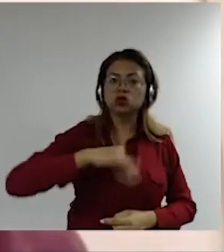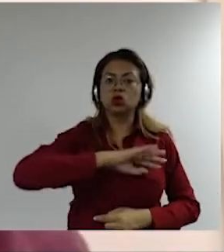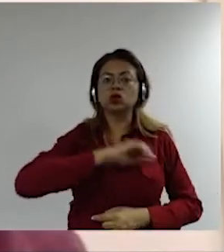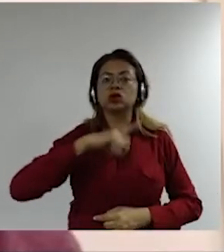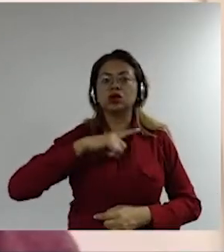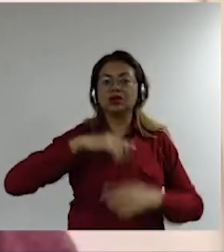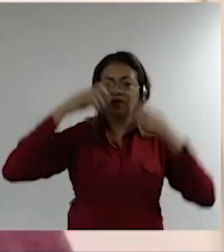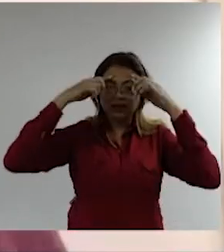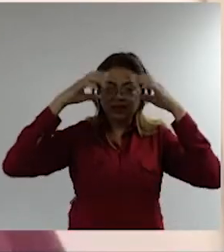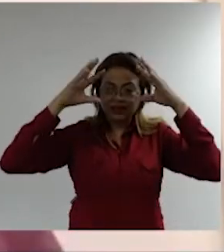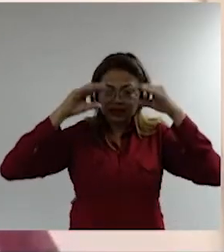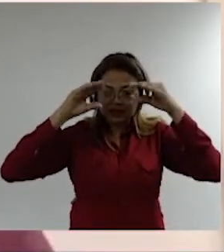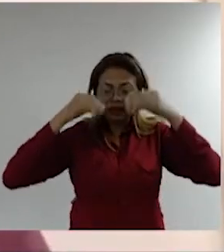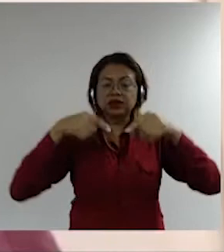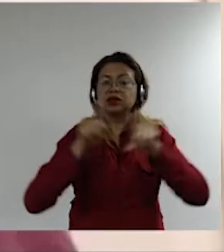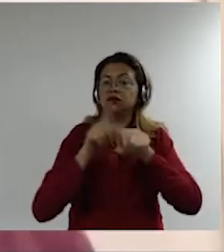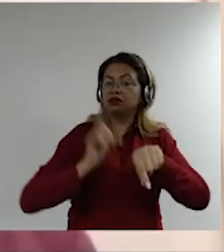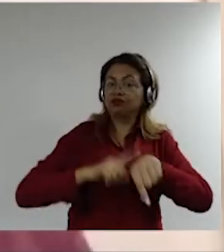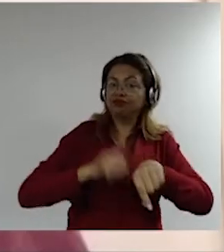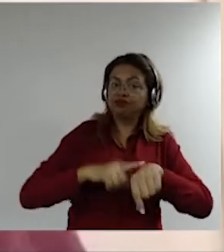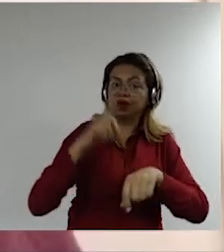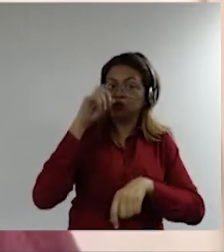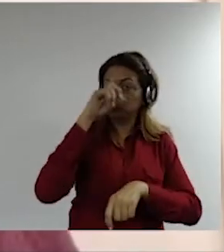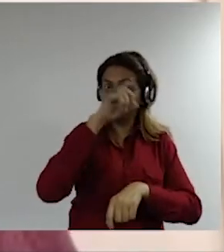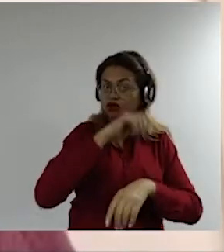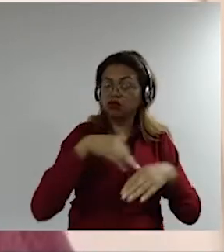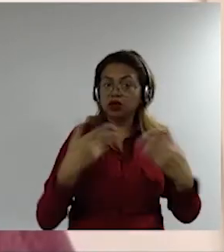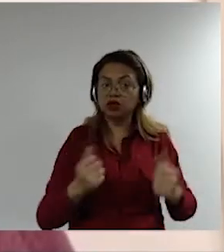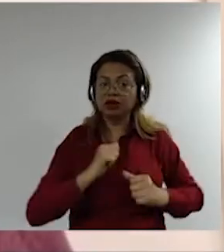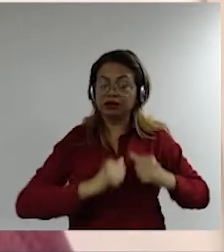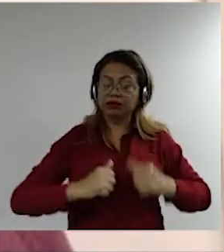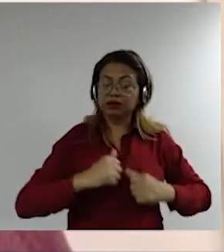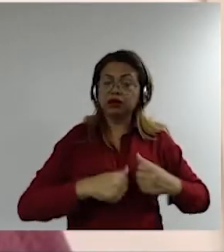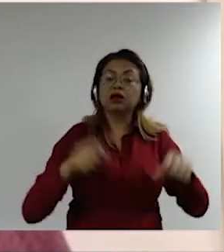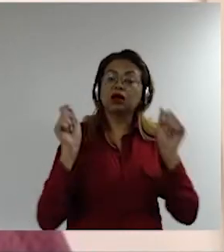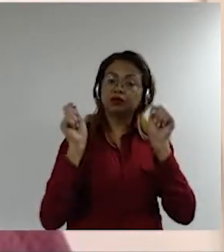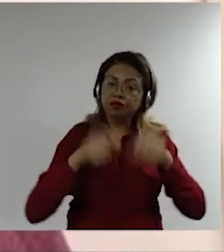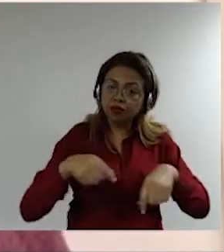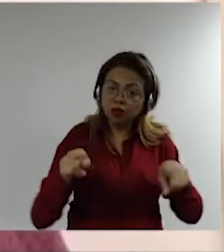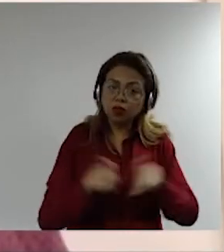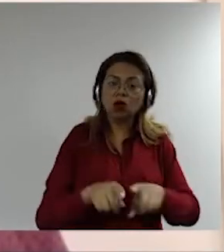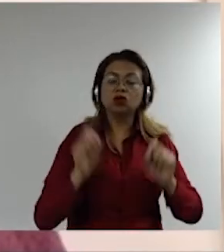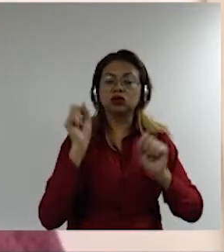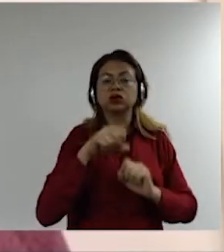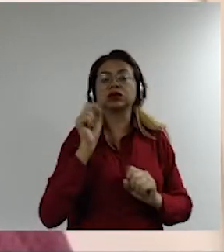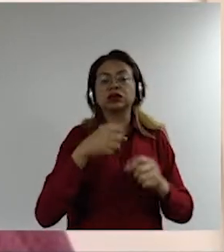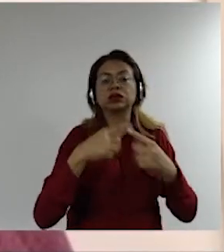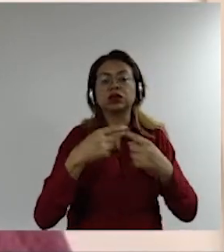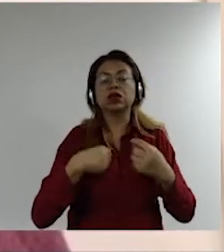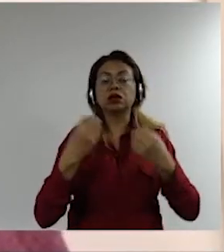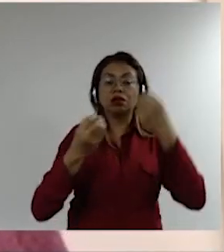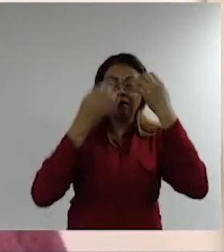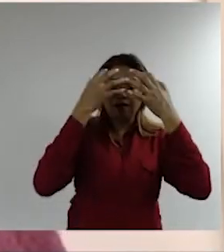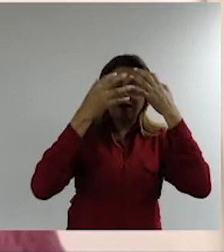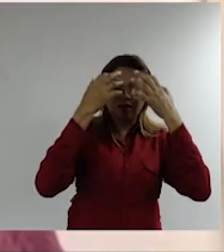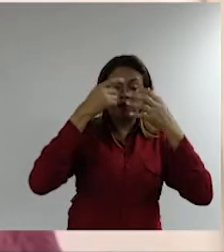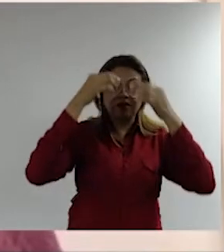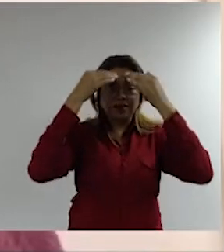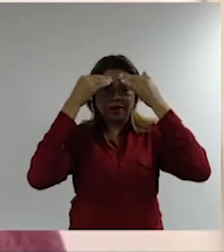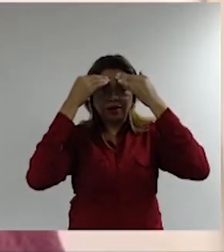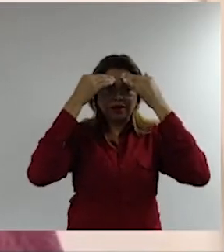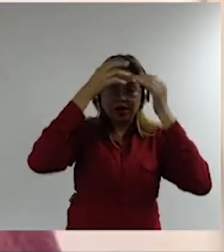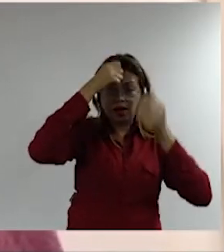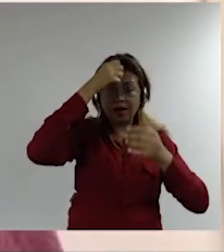que é nova, que é duradoura, que é terrível. E o estresse pode afetar, e afeta, funções importantes para a aprendizagem,